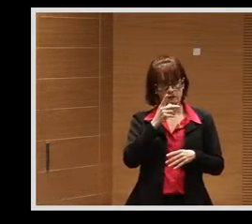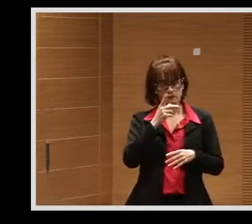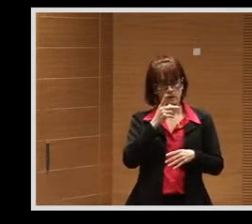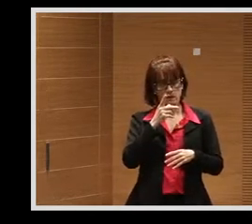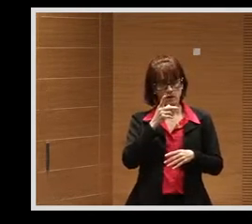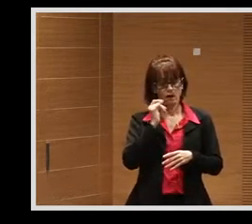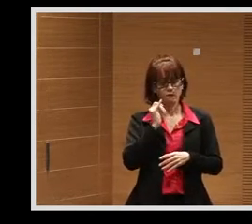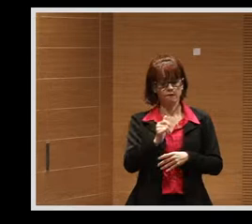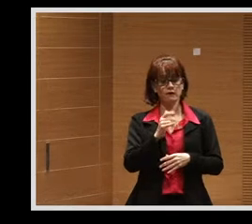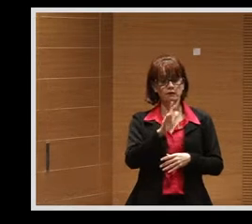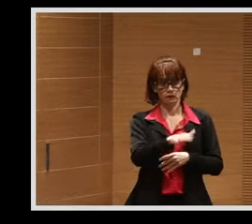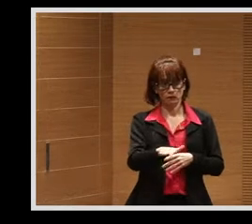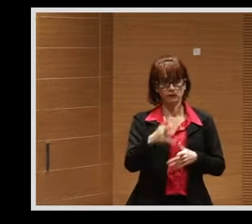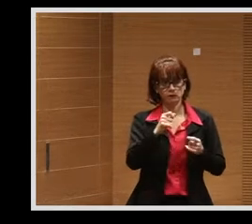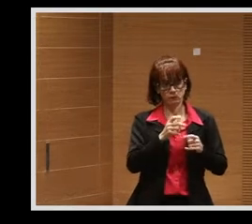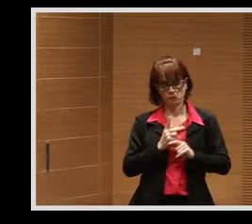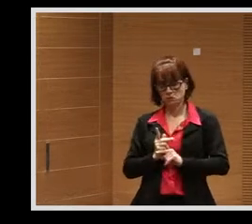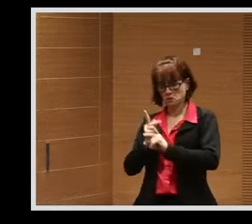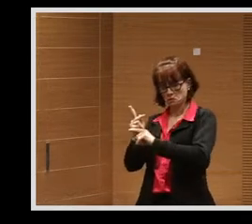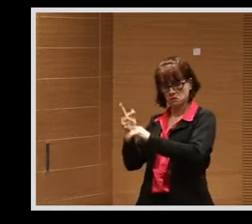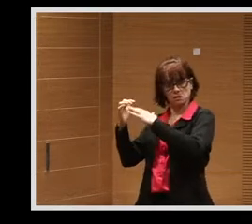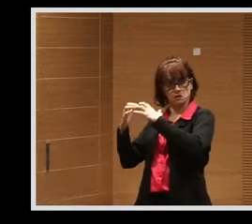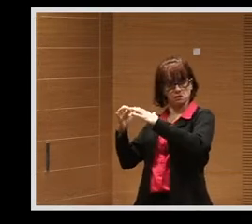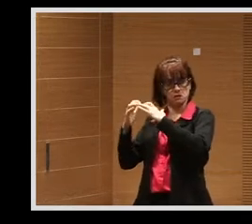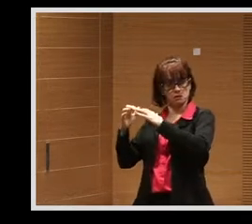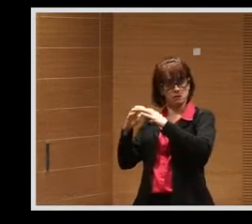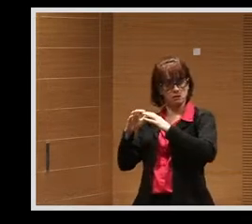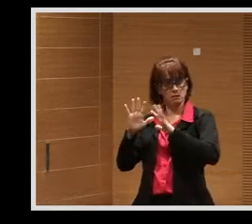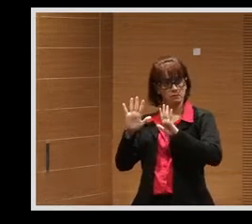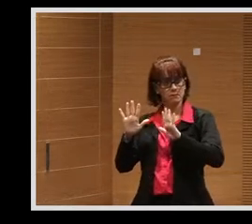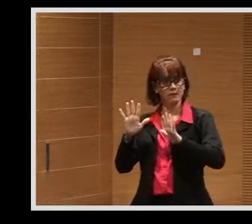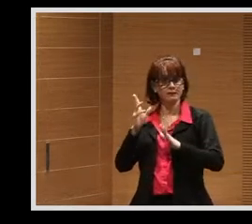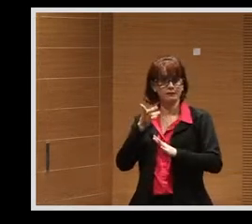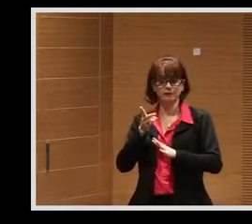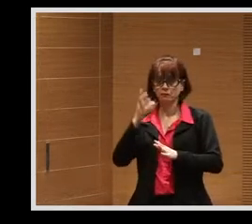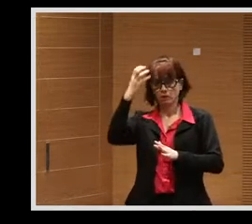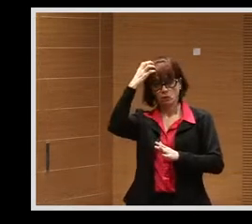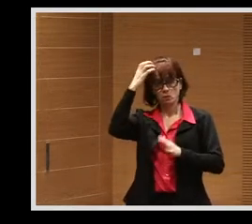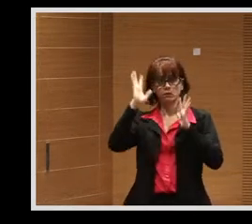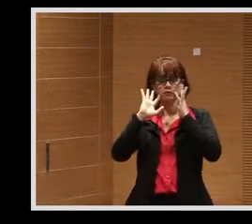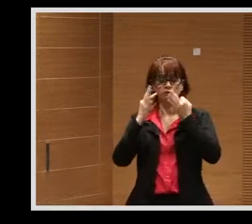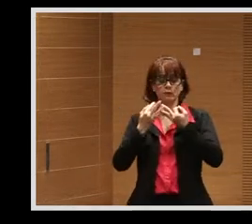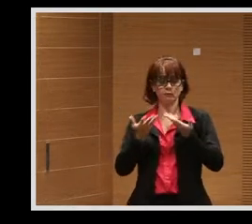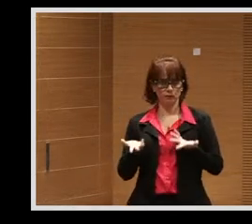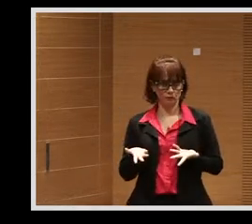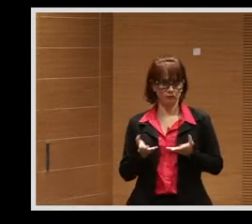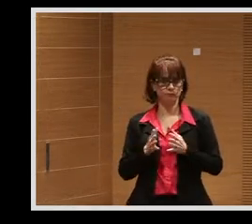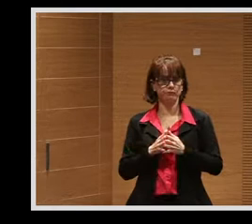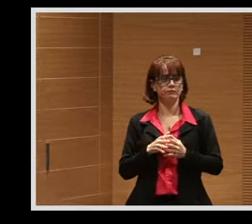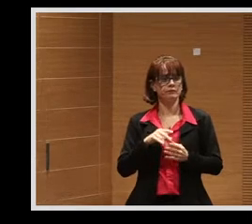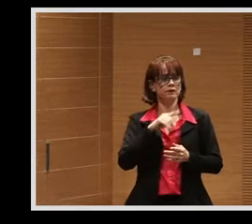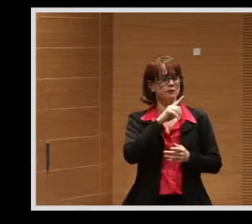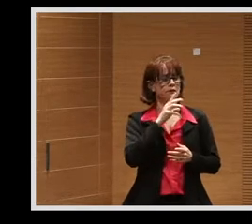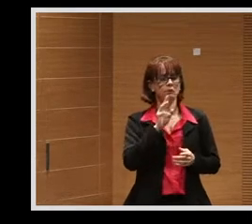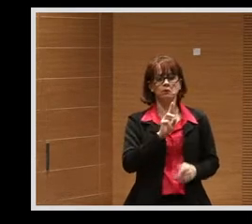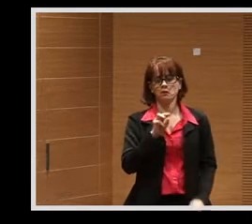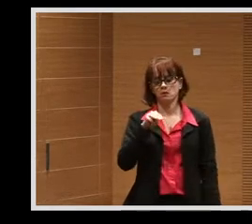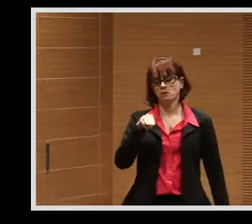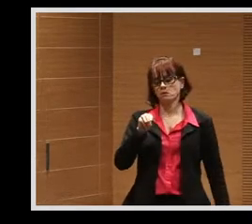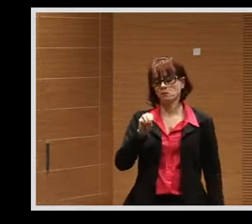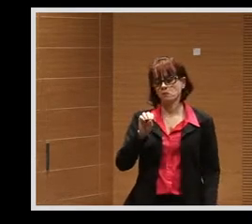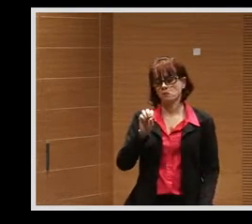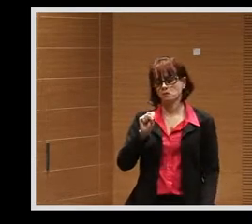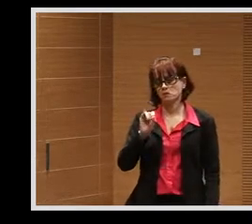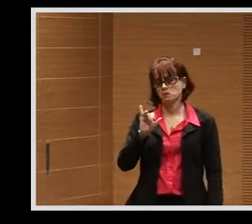mas em todas as falas aparece em circuito de culpabilização das famílias. Aqui eu construí o que chama de mosaico de vozes. Ali